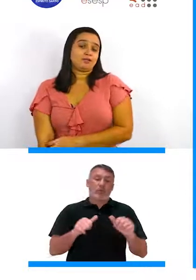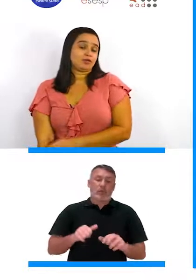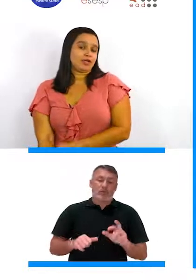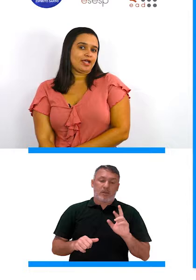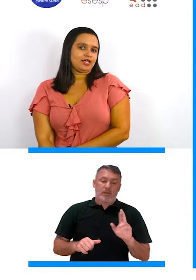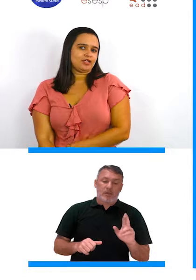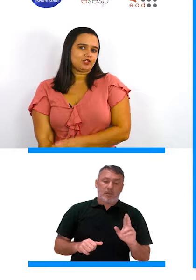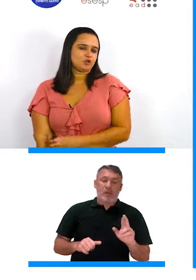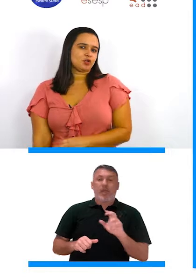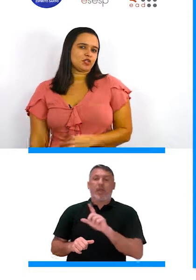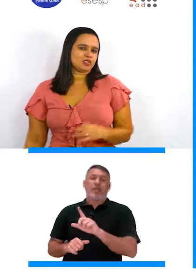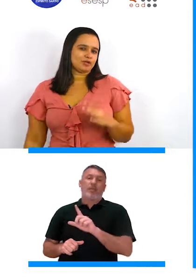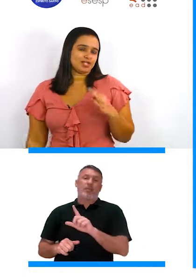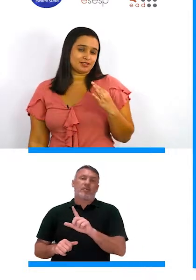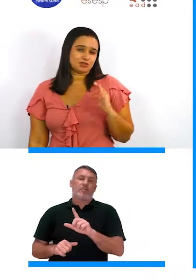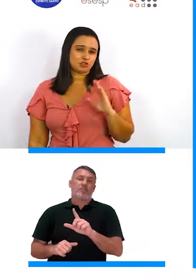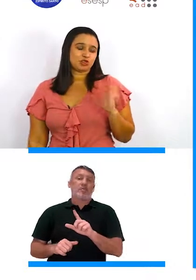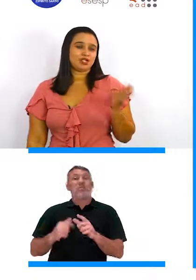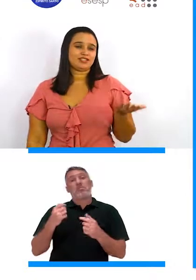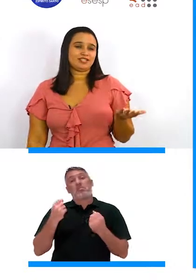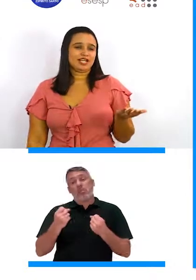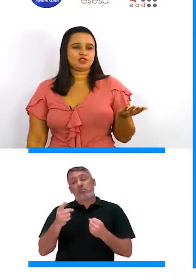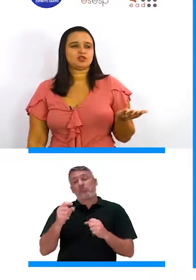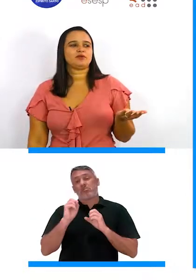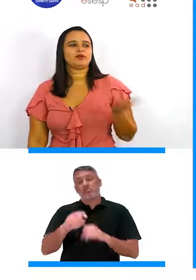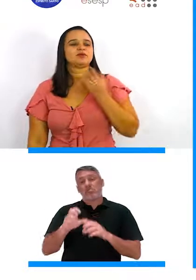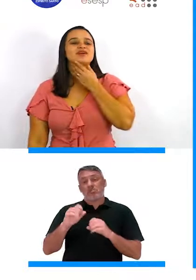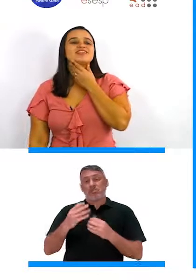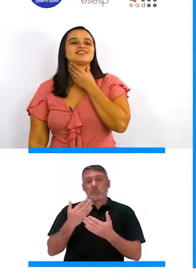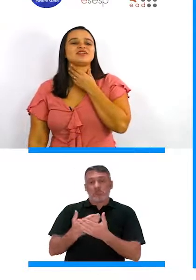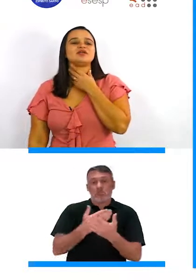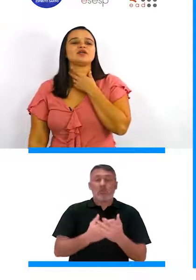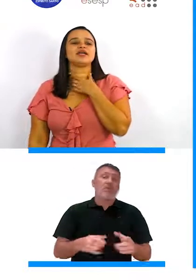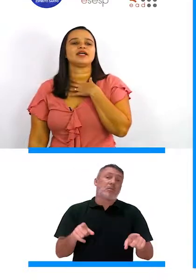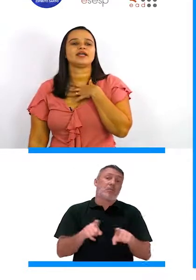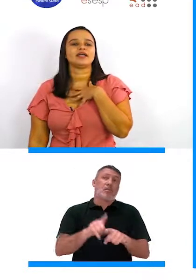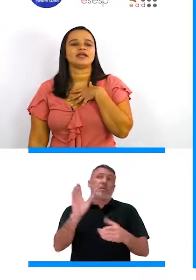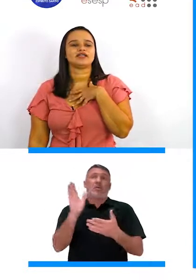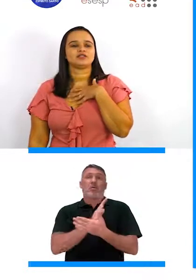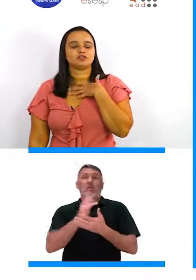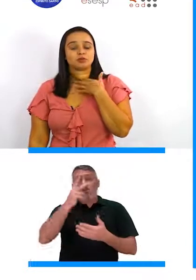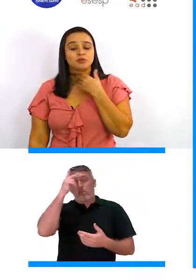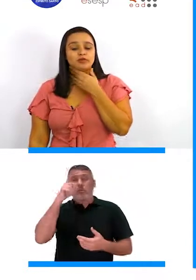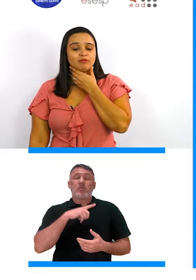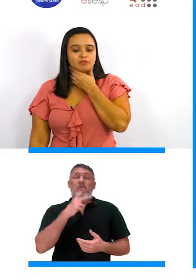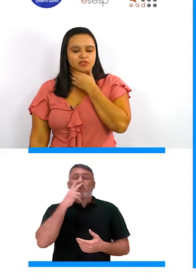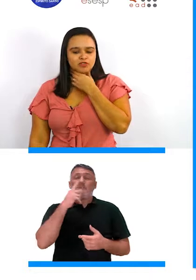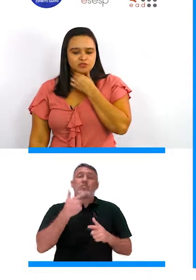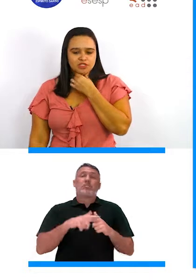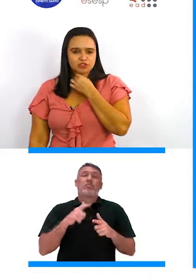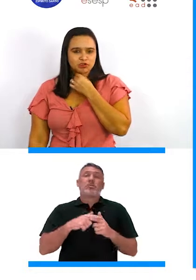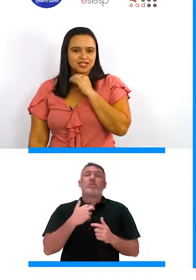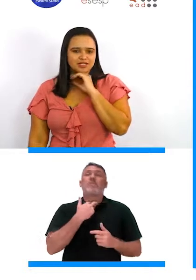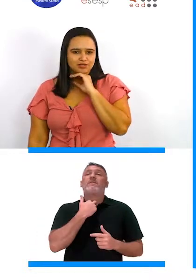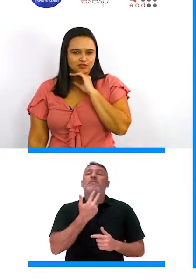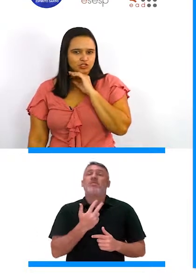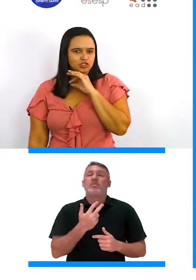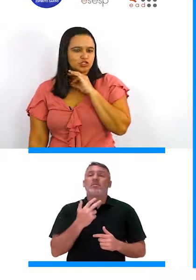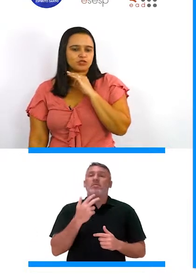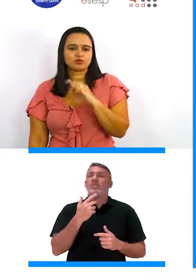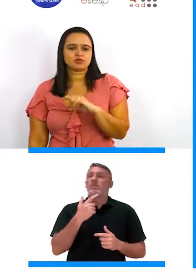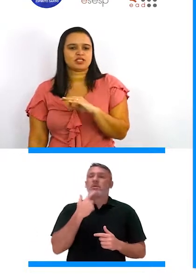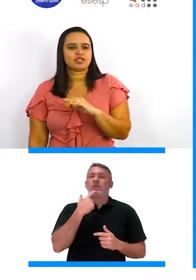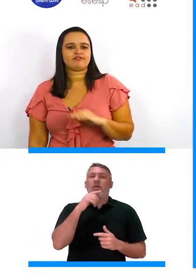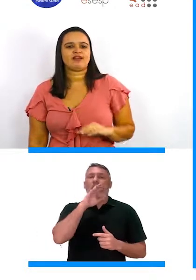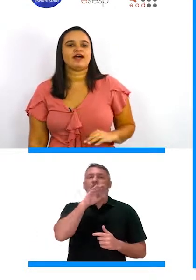o L pelo R. Isso pode ser uma questão de escolaridade ou também uma questão de problema mesmo de articulação. Tem gente